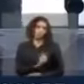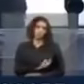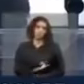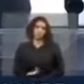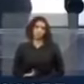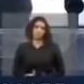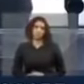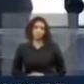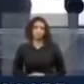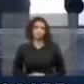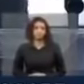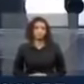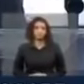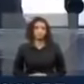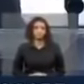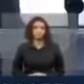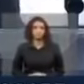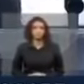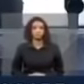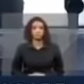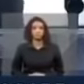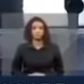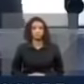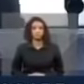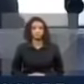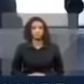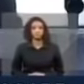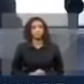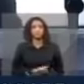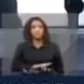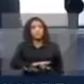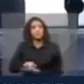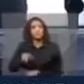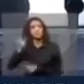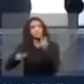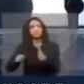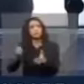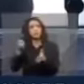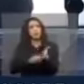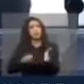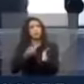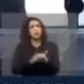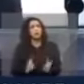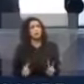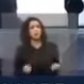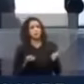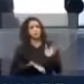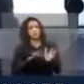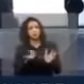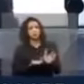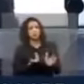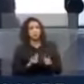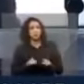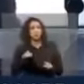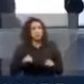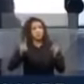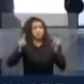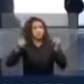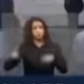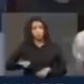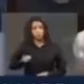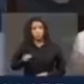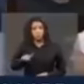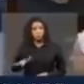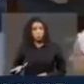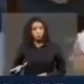obstante, apesar das investidas de desconstrução dos valores, É inegável que o tema abortamento não